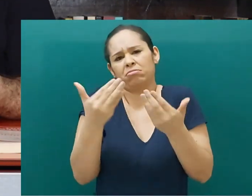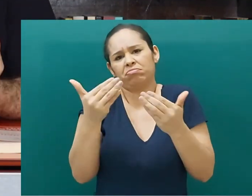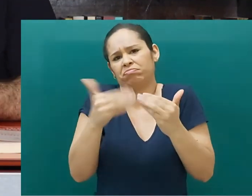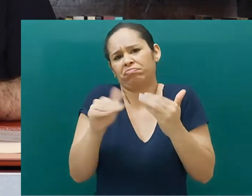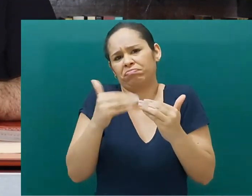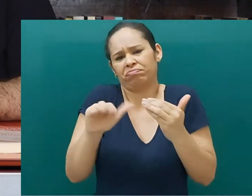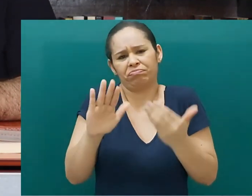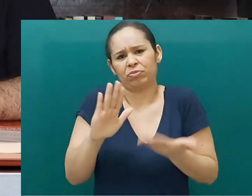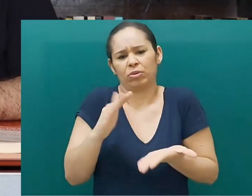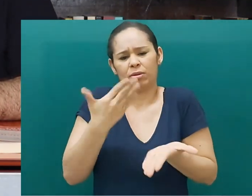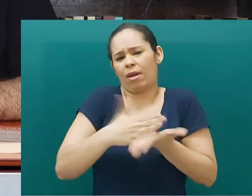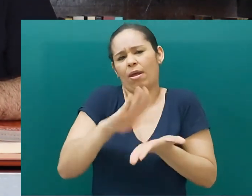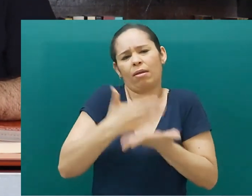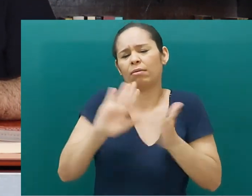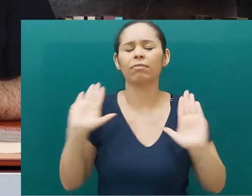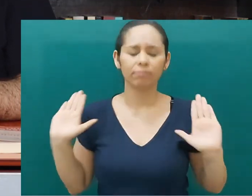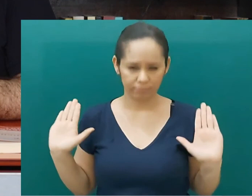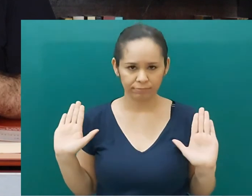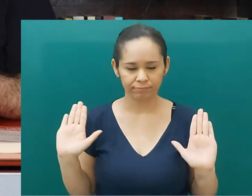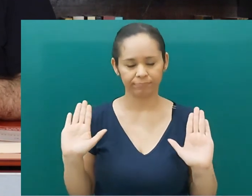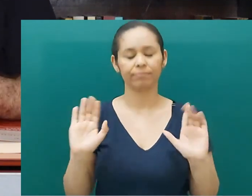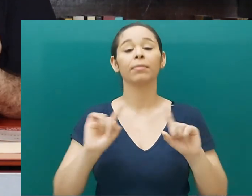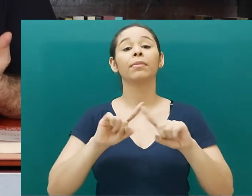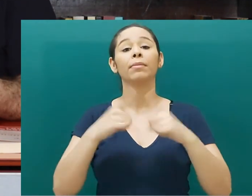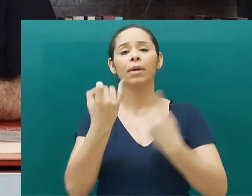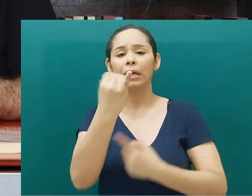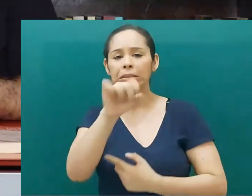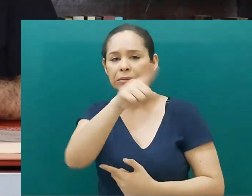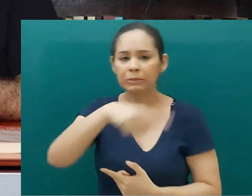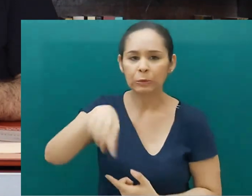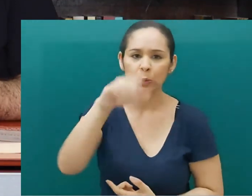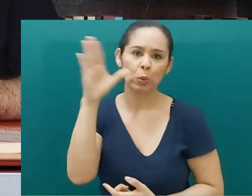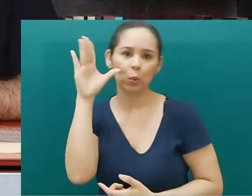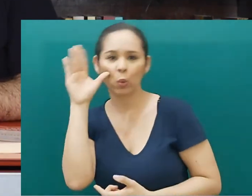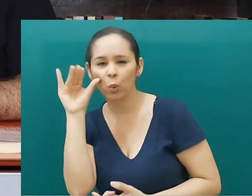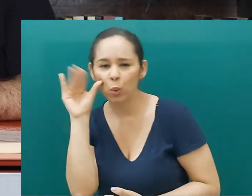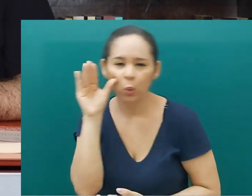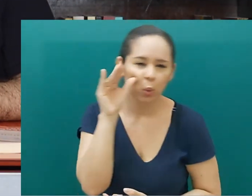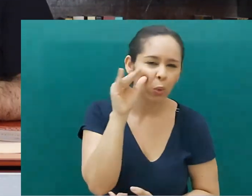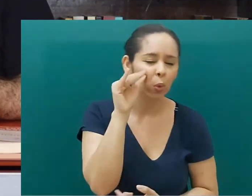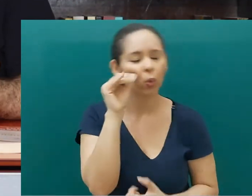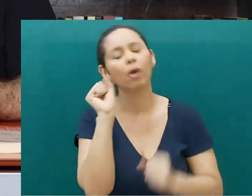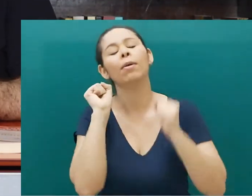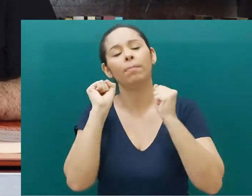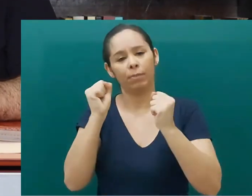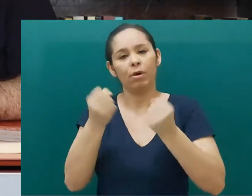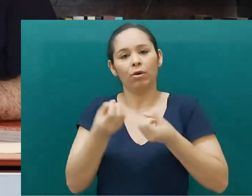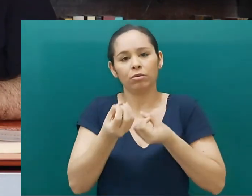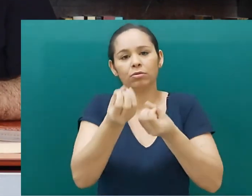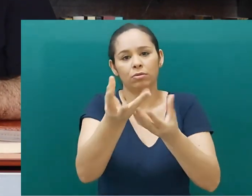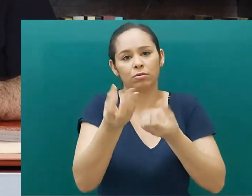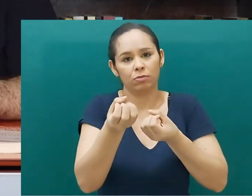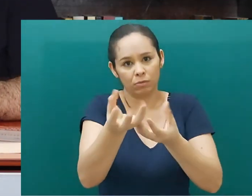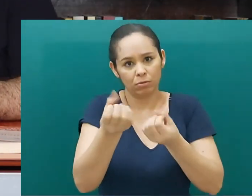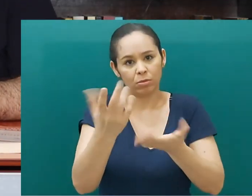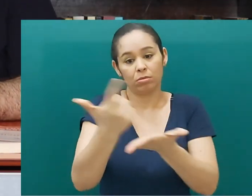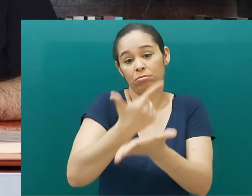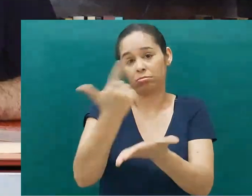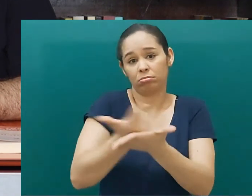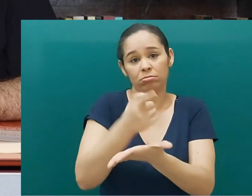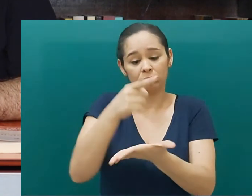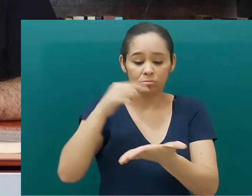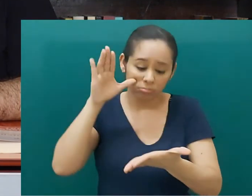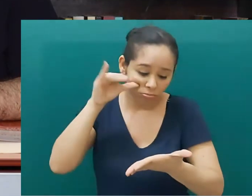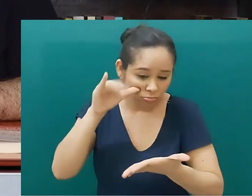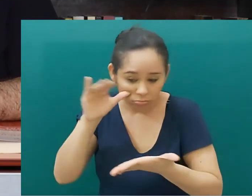convém para o nosso histórico da Guiana. Mas, para quem quiser aprofundar, eu vou indicar o livro Rouge Brésil,